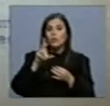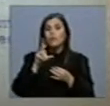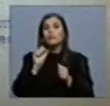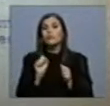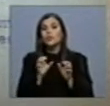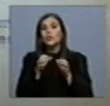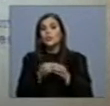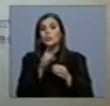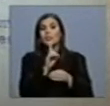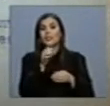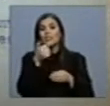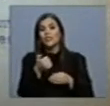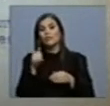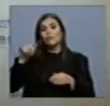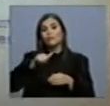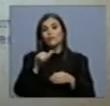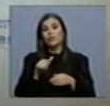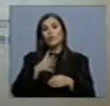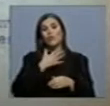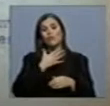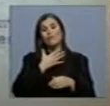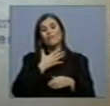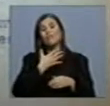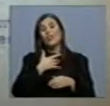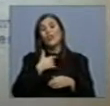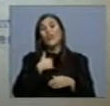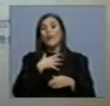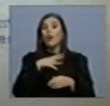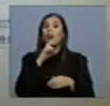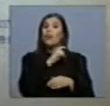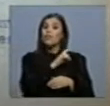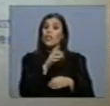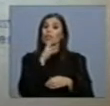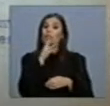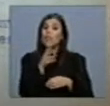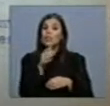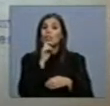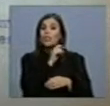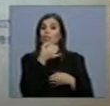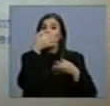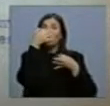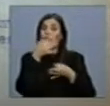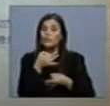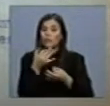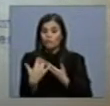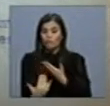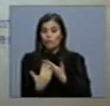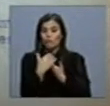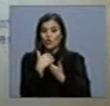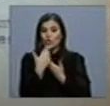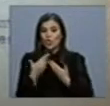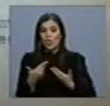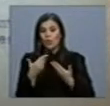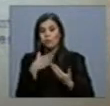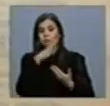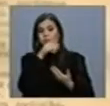SPAD 65, temos o pesar de o informarmos de que, segundo um aviso oficial que acaba de nos ser fornecido pelas